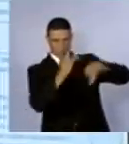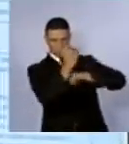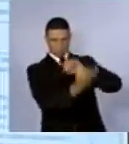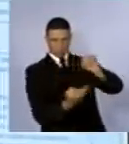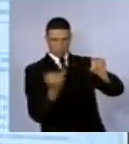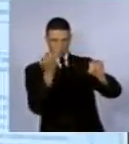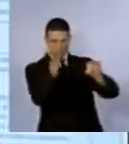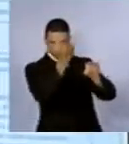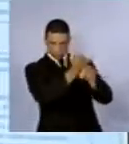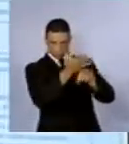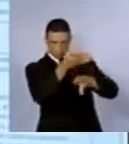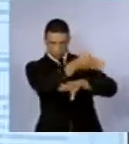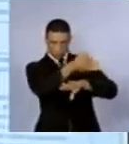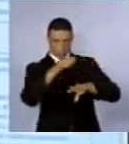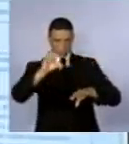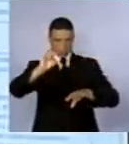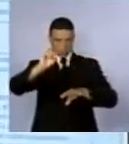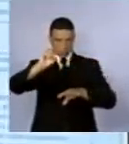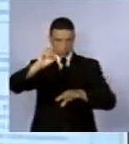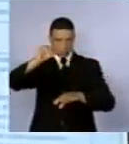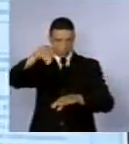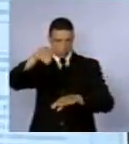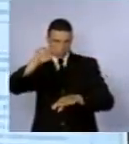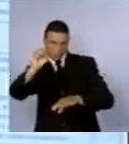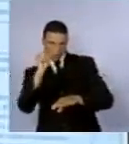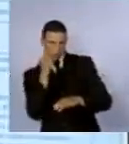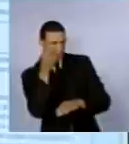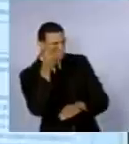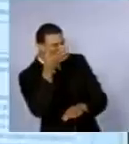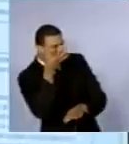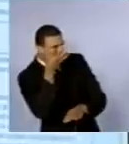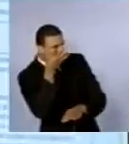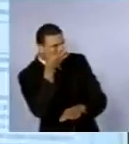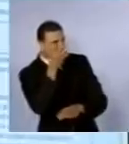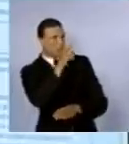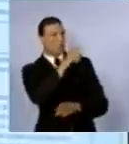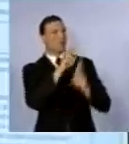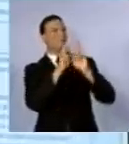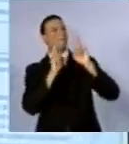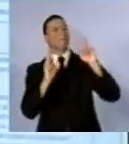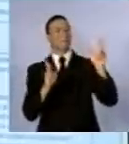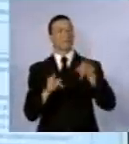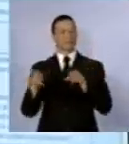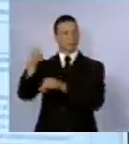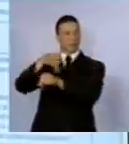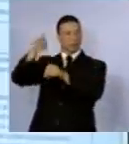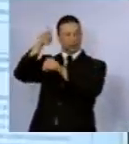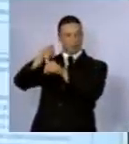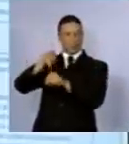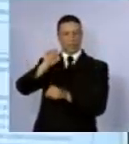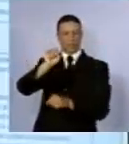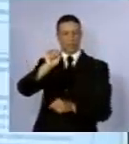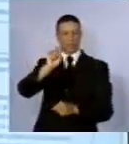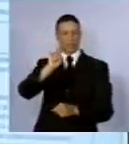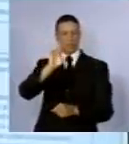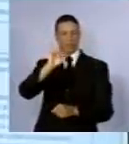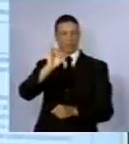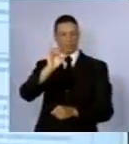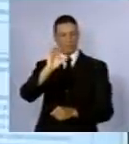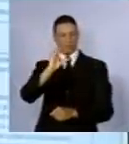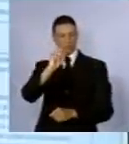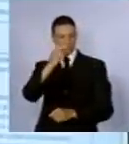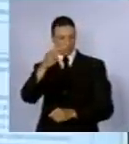OMS sobre o assunto e que mostra que a própria norma da Suíça, ela também segue a